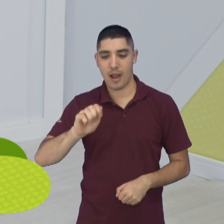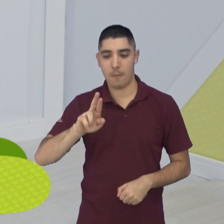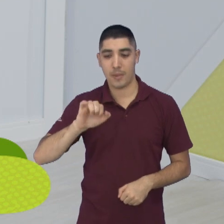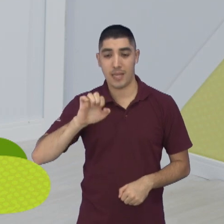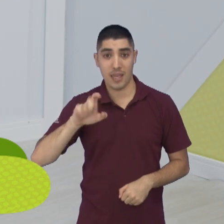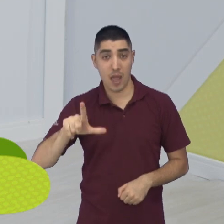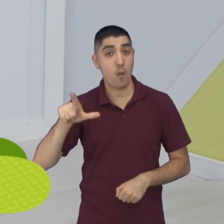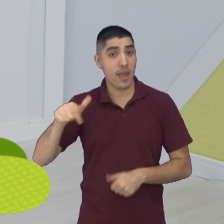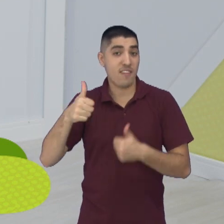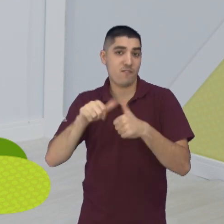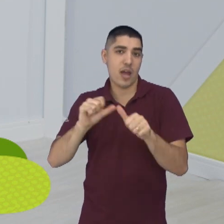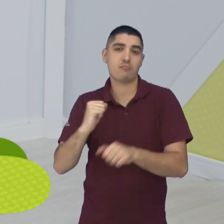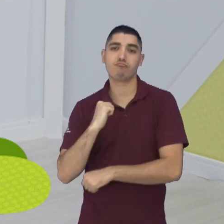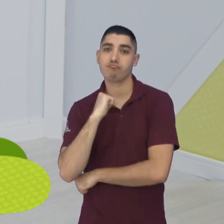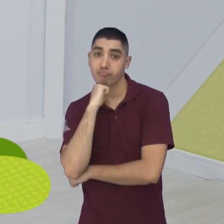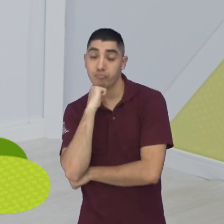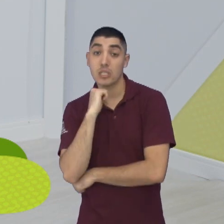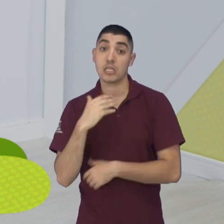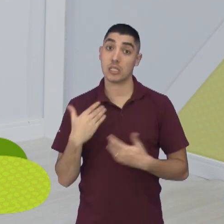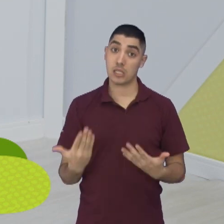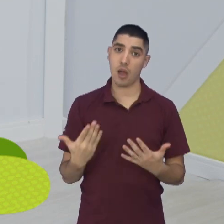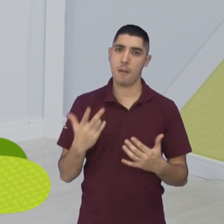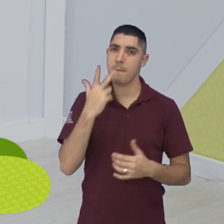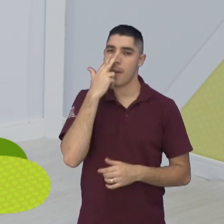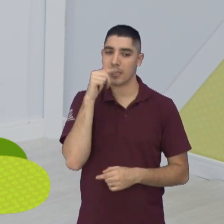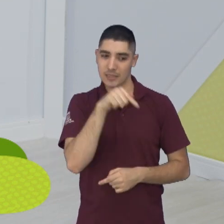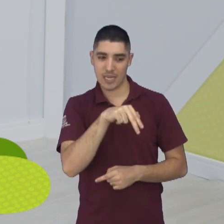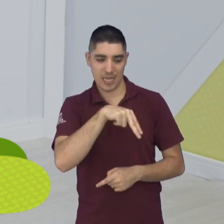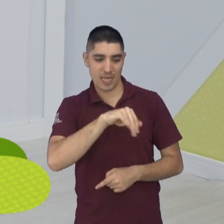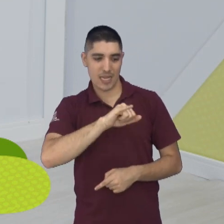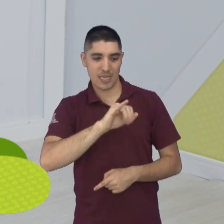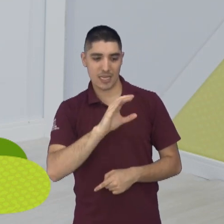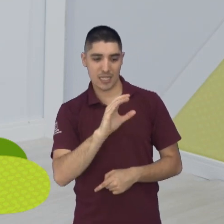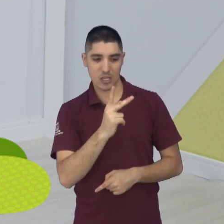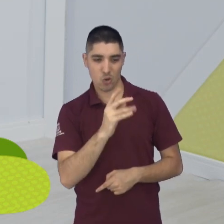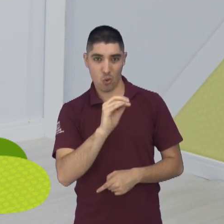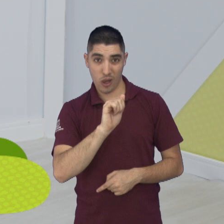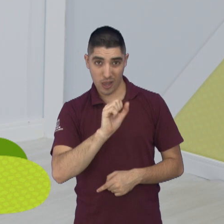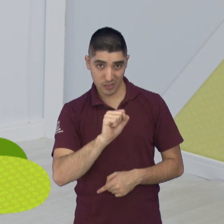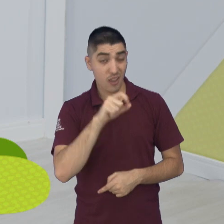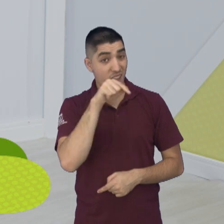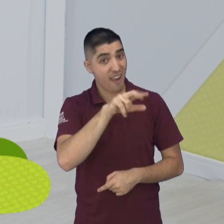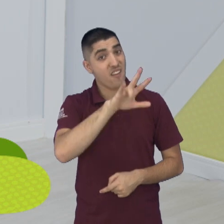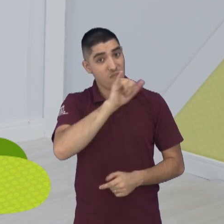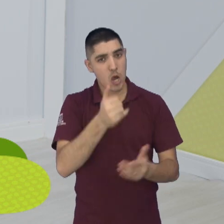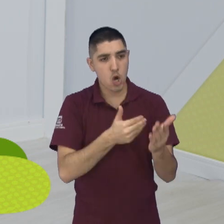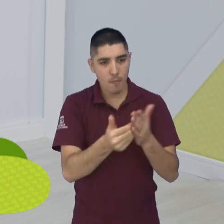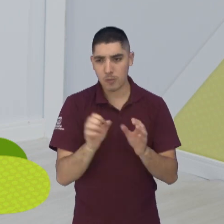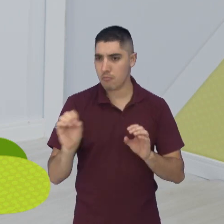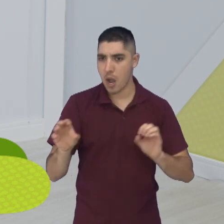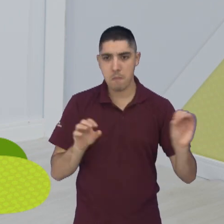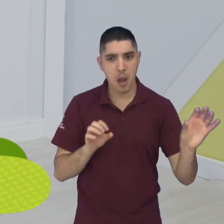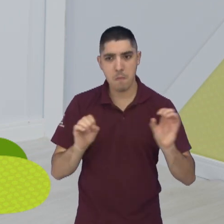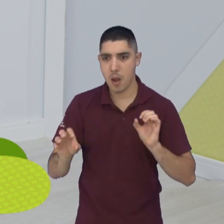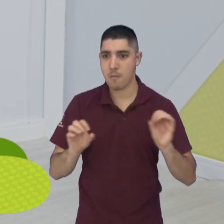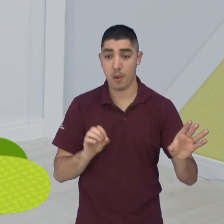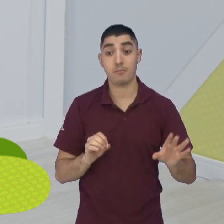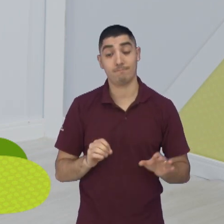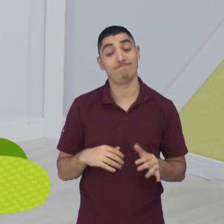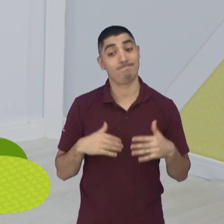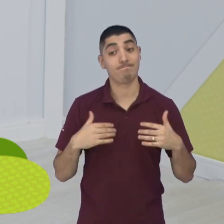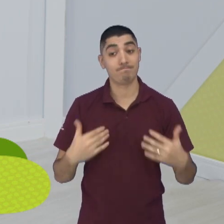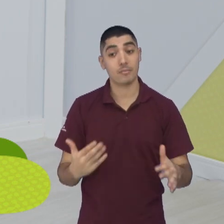banco. Teoricamente, o Nicolas é que vai armar essa equipe justamente para a velocidade do Matheus Serafim e o Jackson, que em teoria está